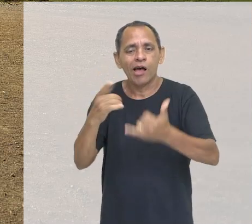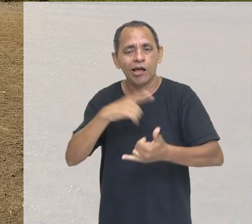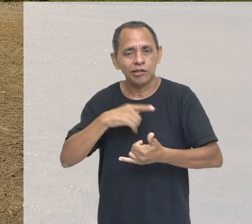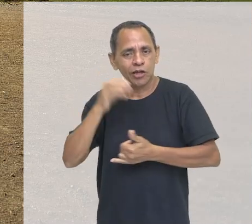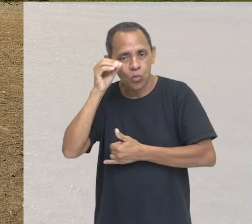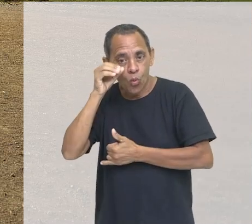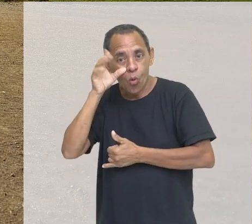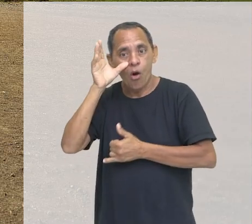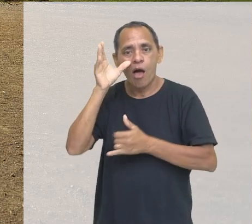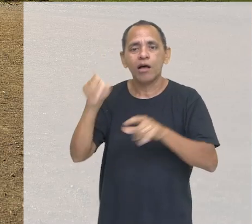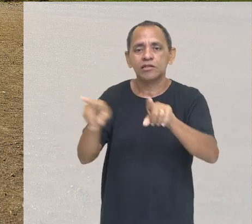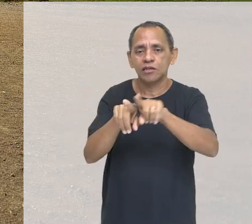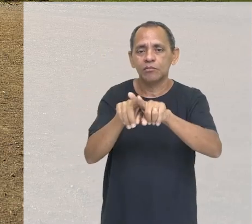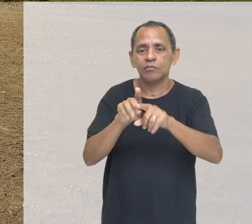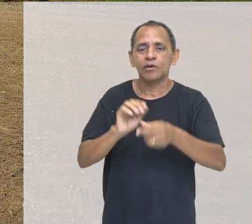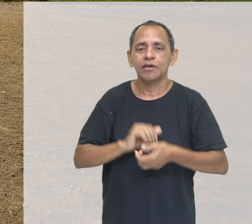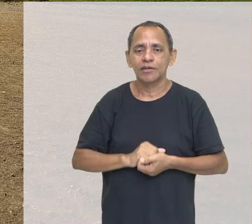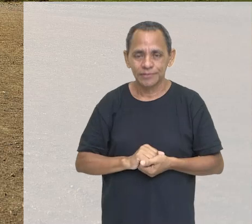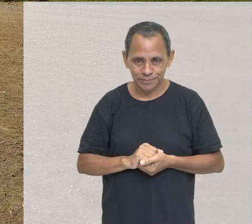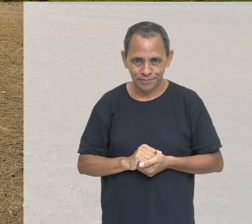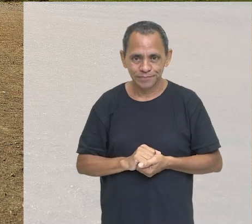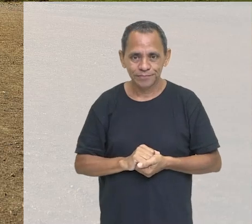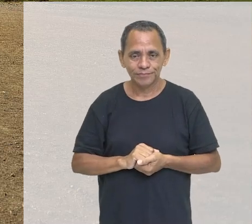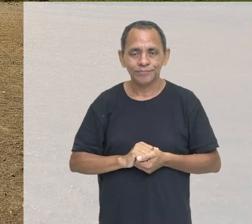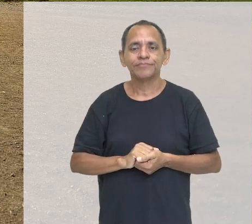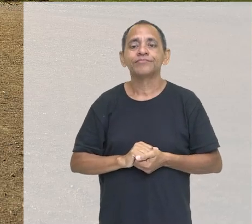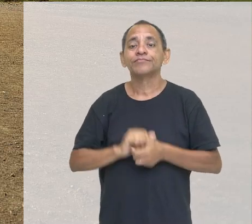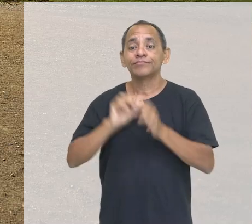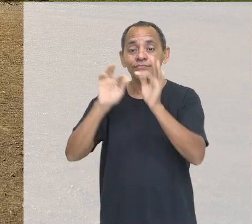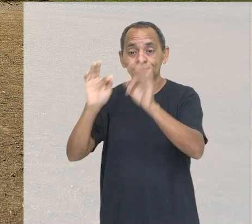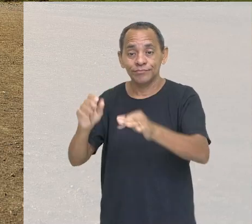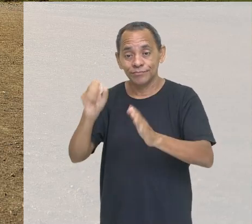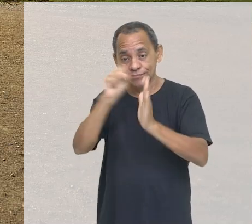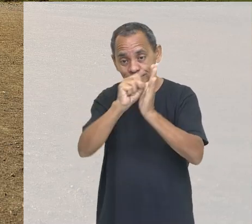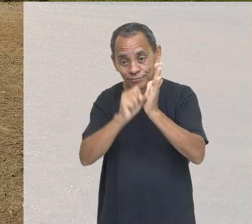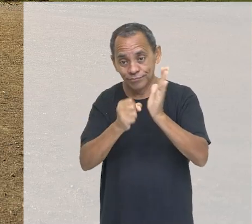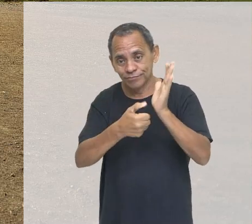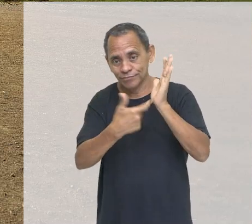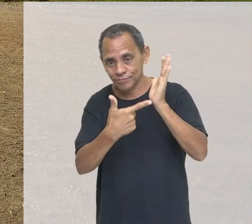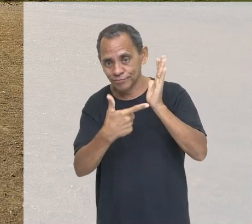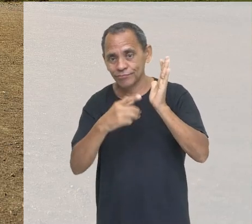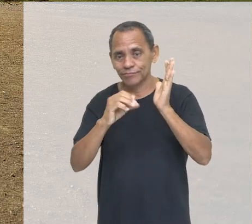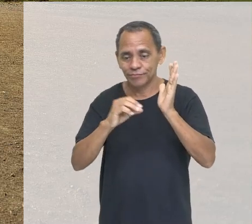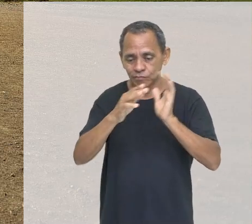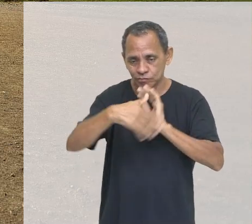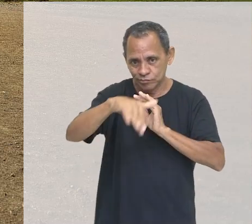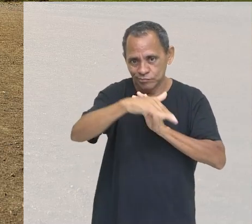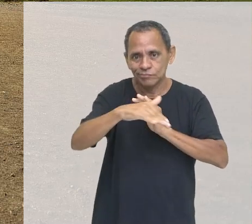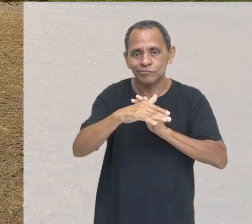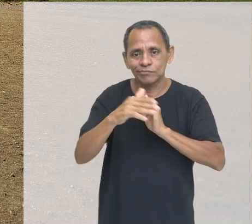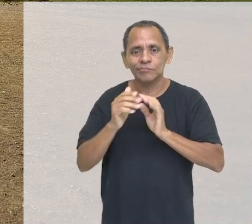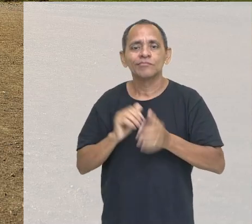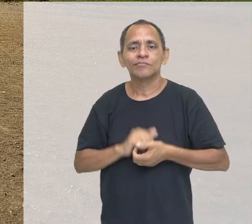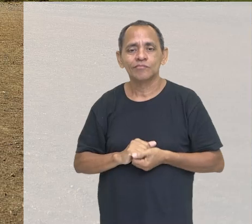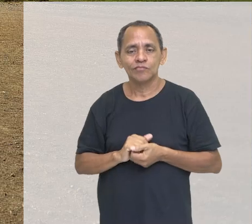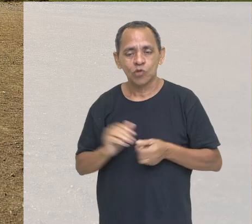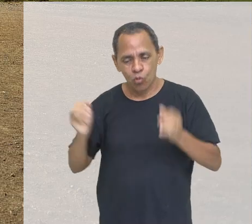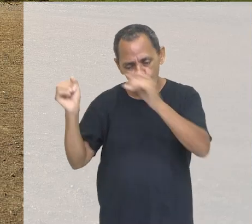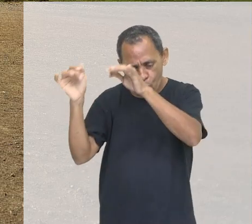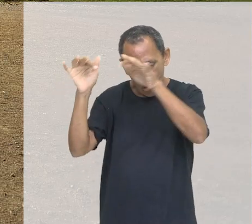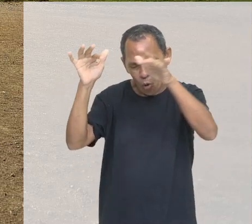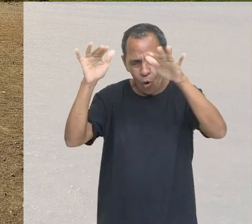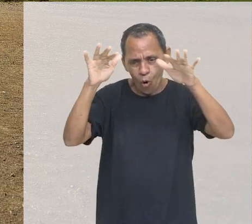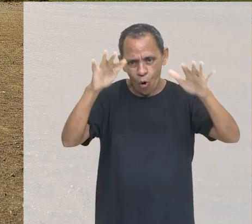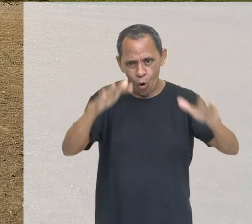curiosidades, né? Ali no final do século XX, como essa região ela é muito frequentada pelo turismo atual,